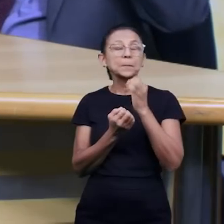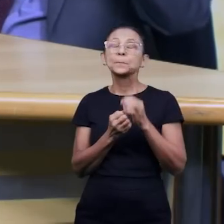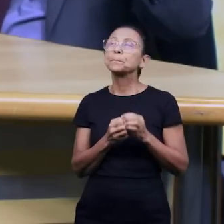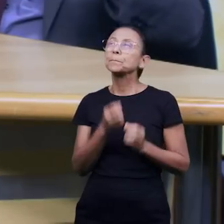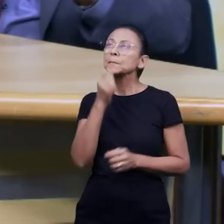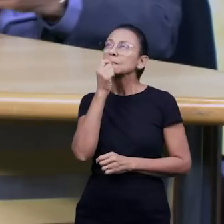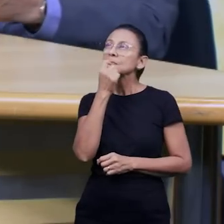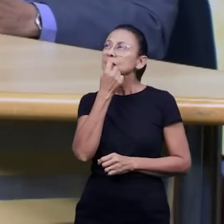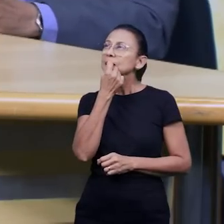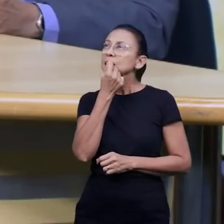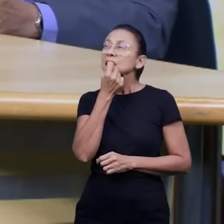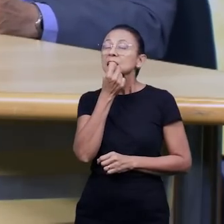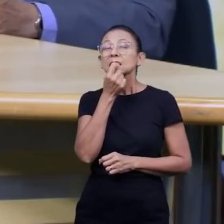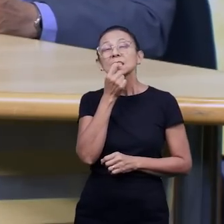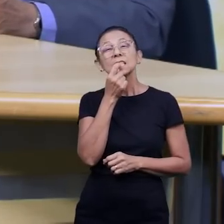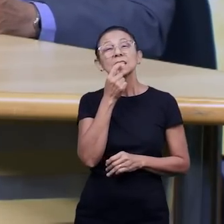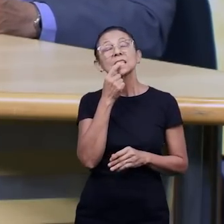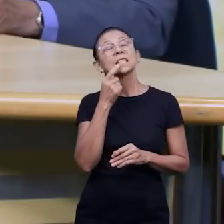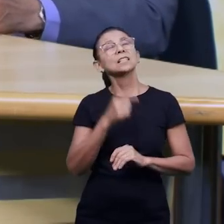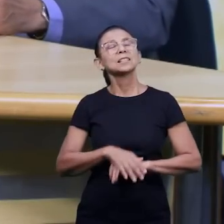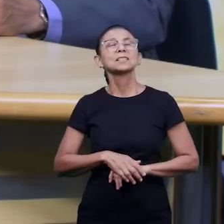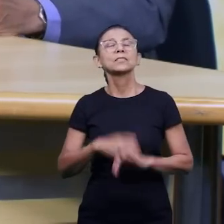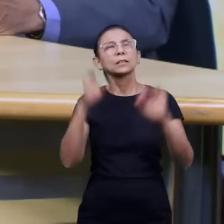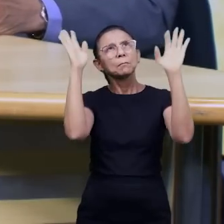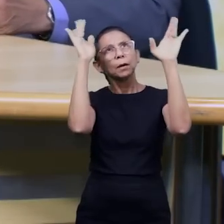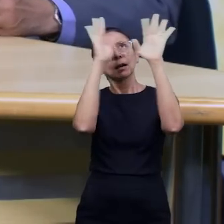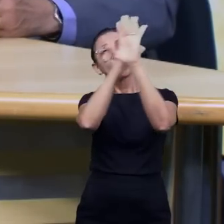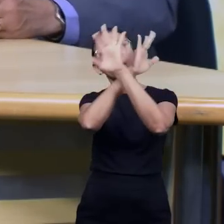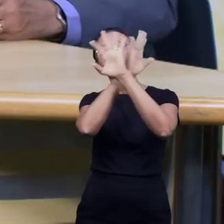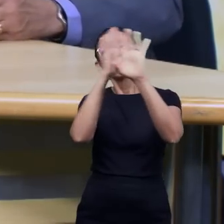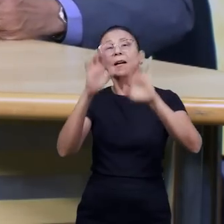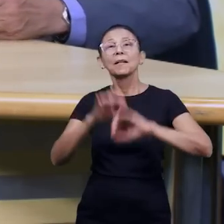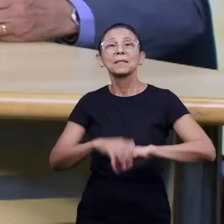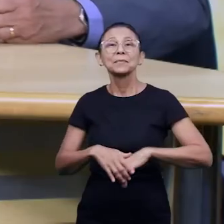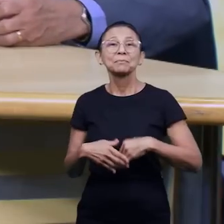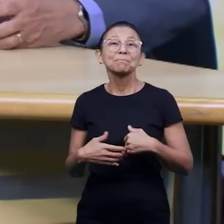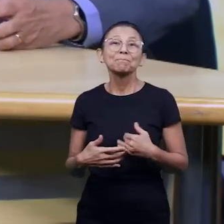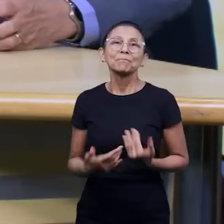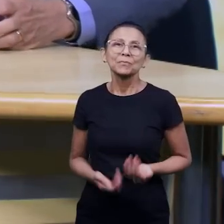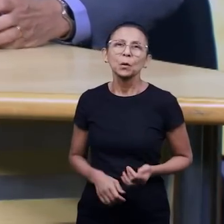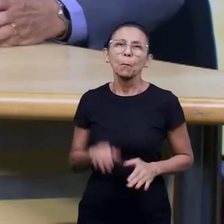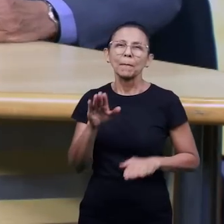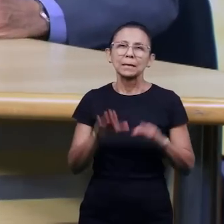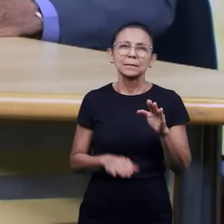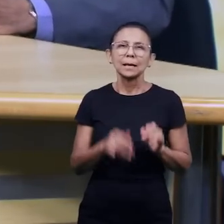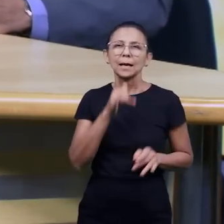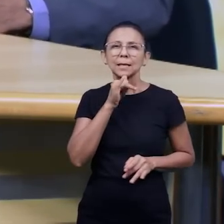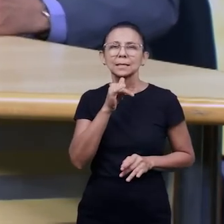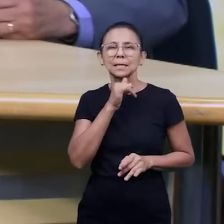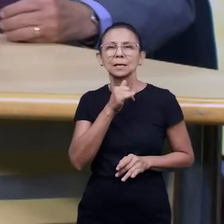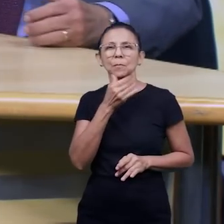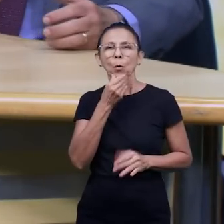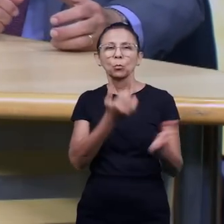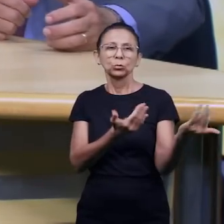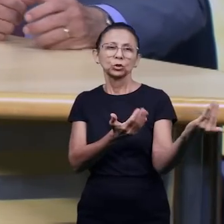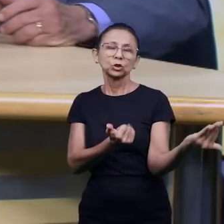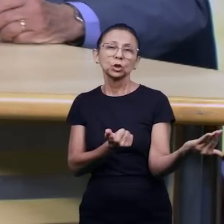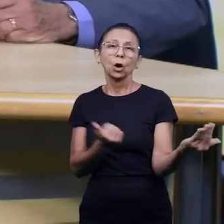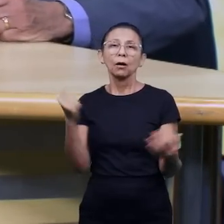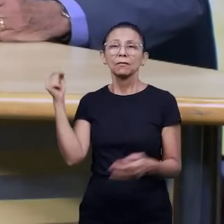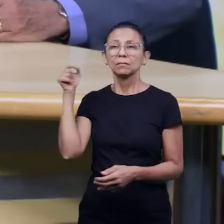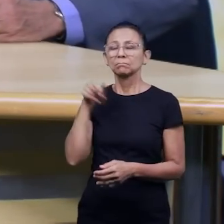igreja. Aqui, por exemplo, ninguém quer ser maldição. Alguém aqui quer ser maldição dentro da